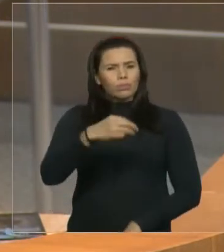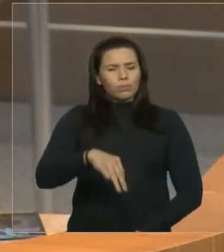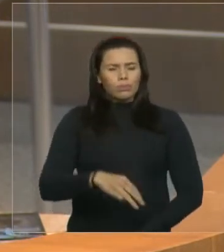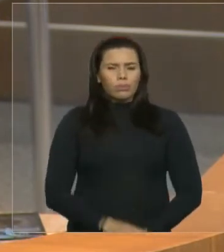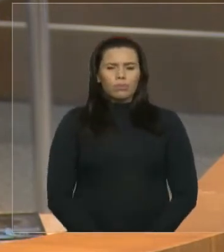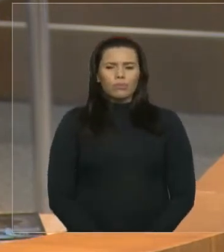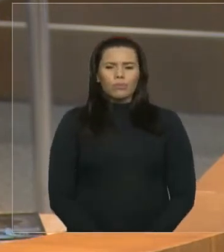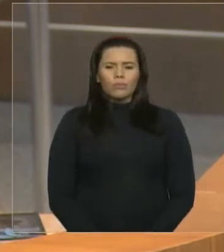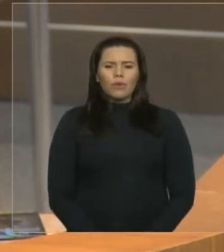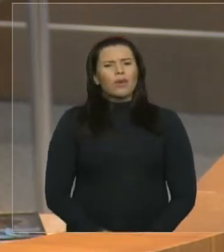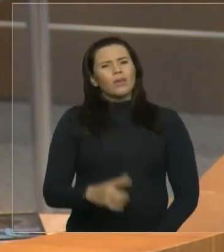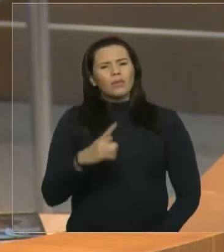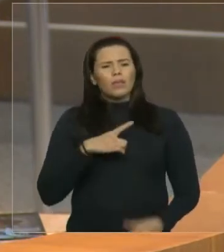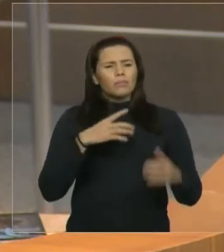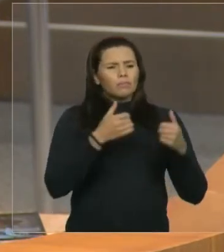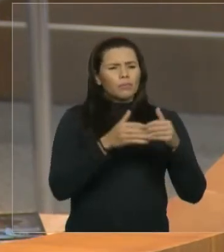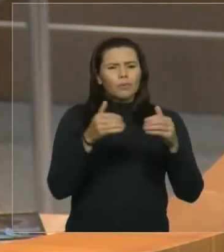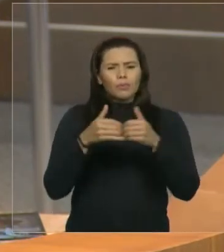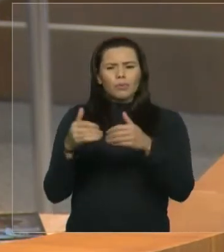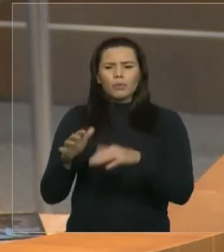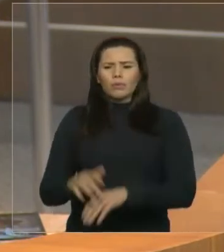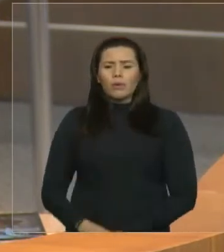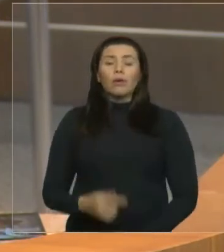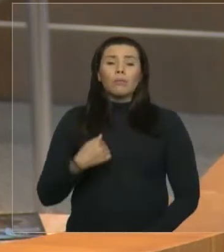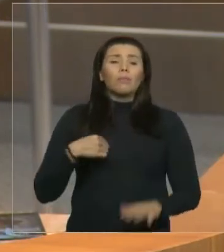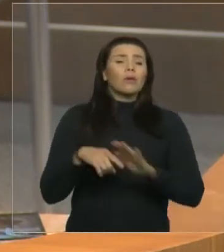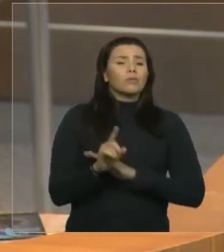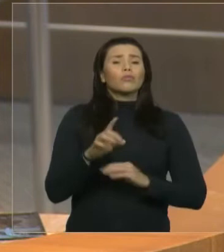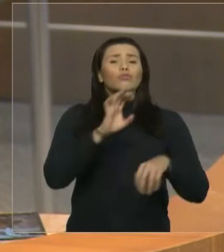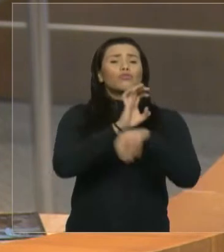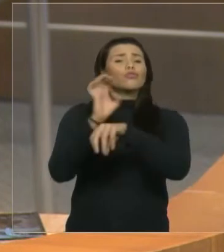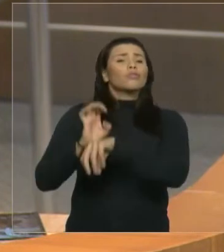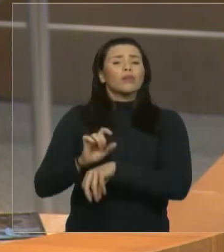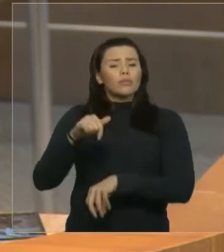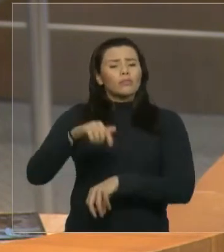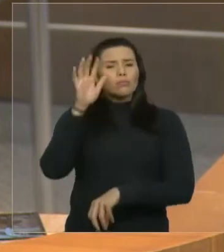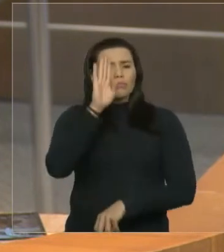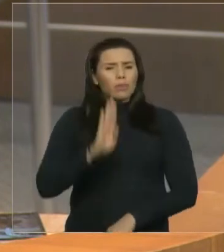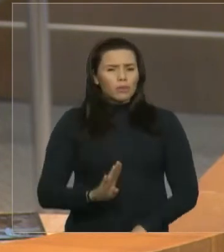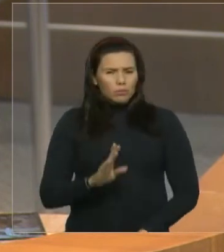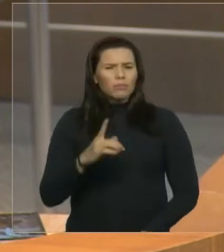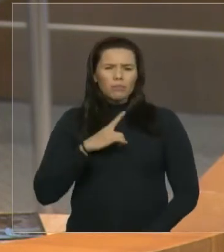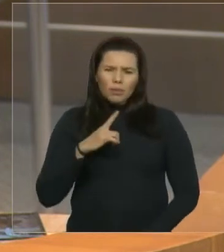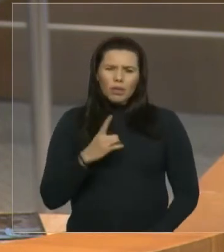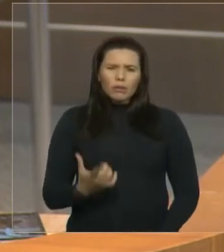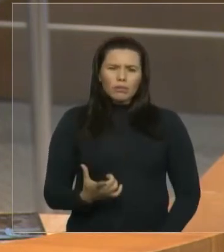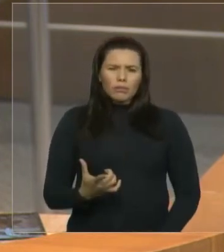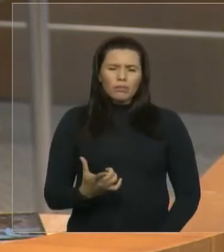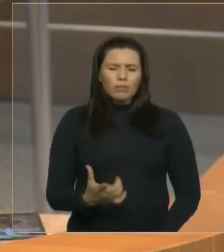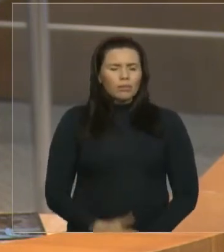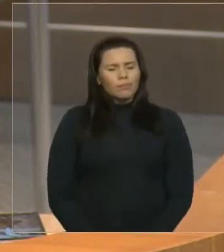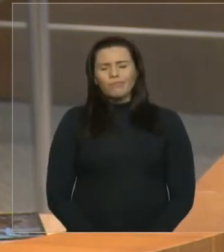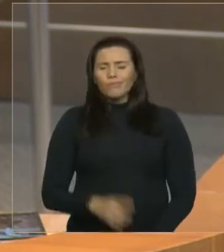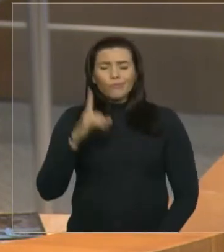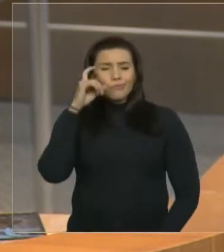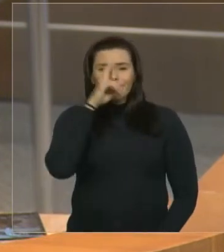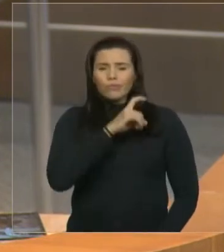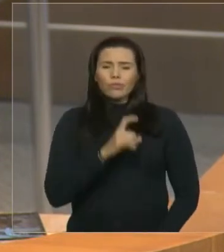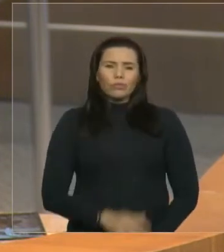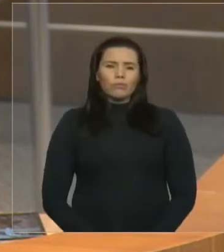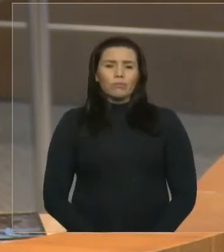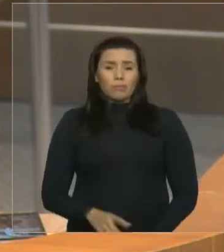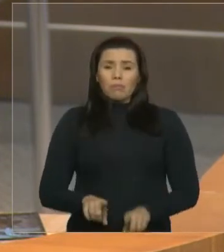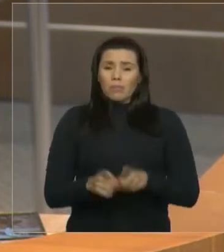ser abertos. Nenhum estado da federação está abrindo serviço como que foi aberto ontem de centro de hemodiálise. Mas